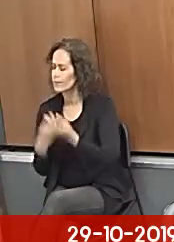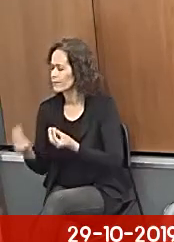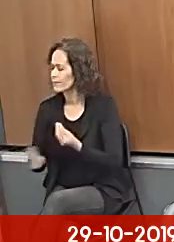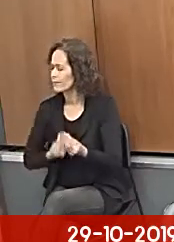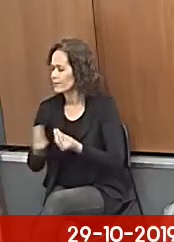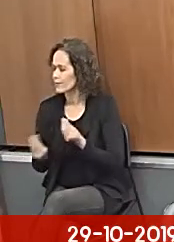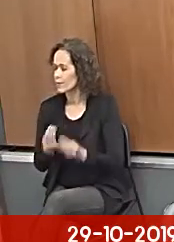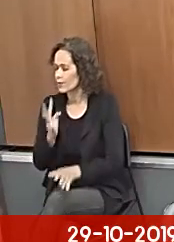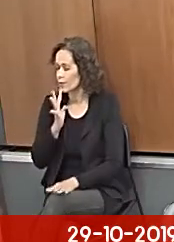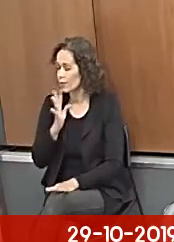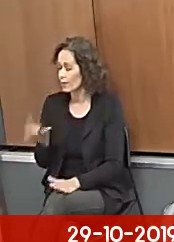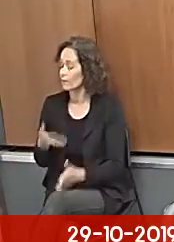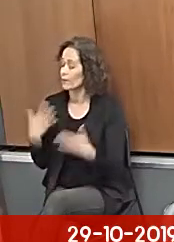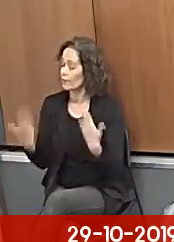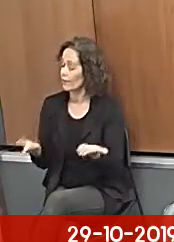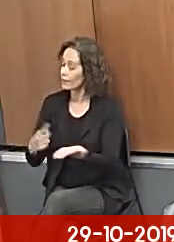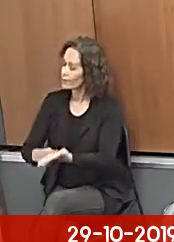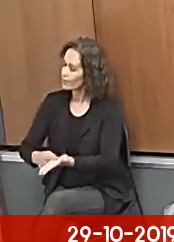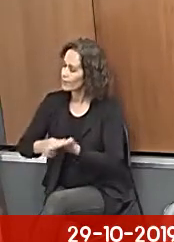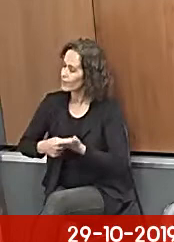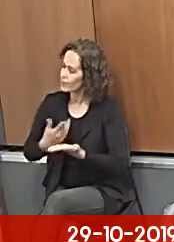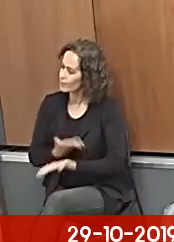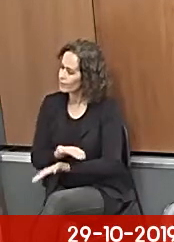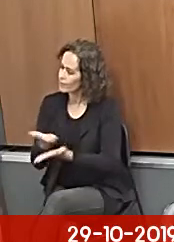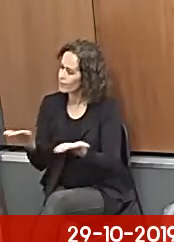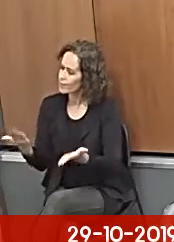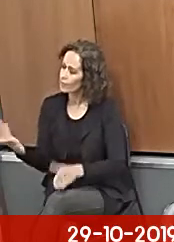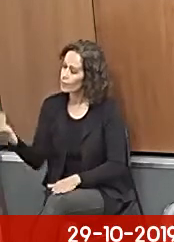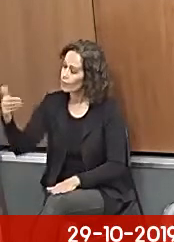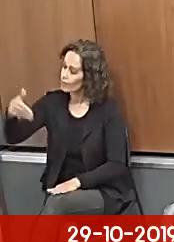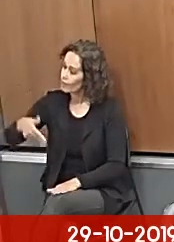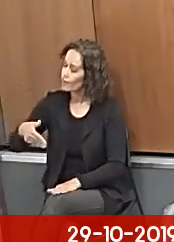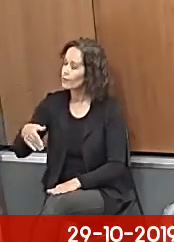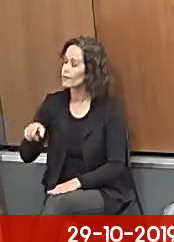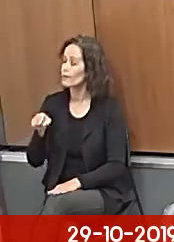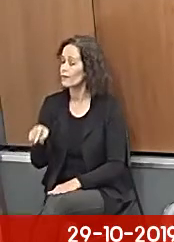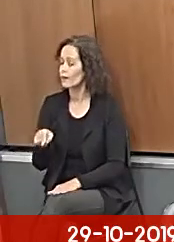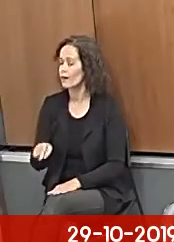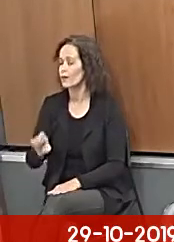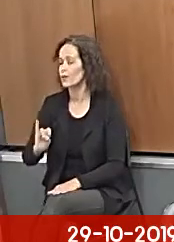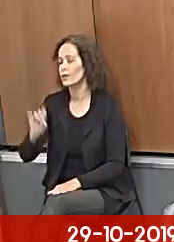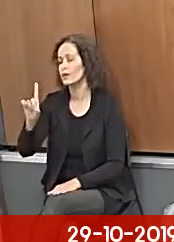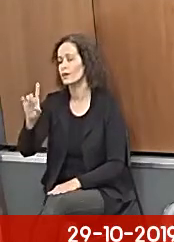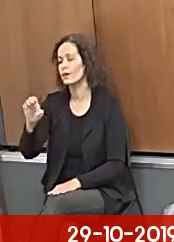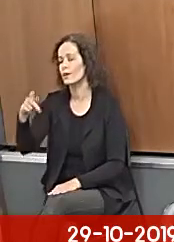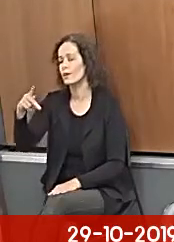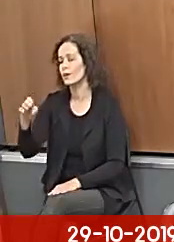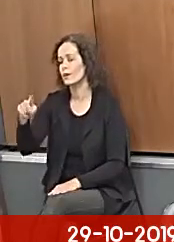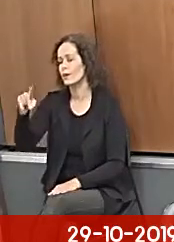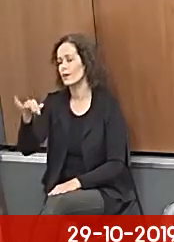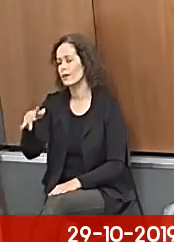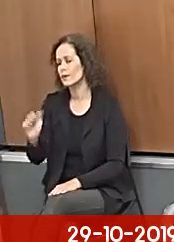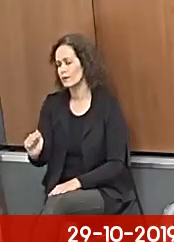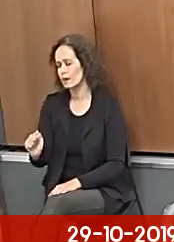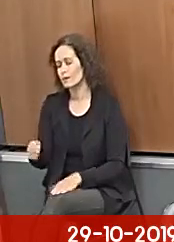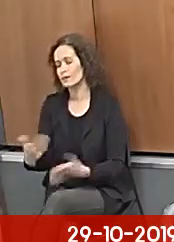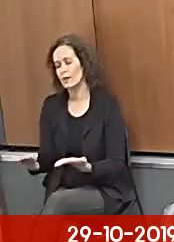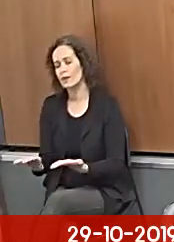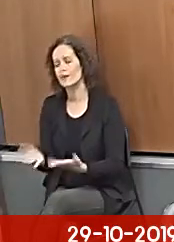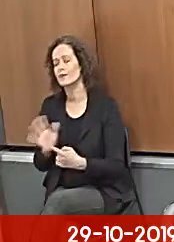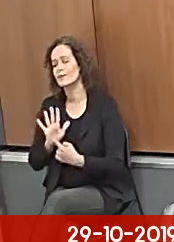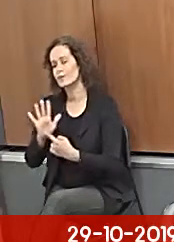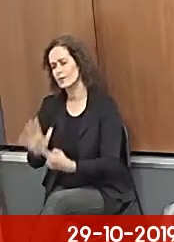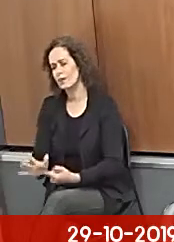de conhecer. Então, eu convido a vocês para irem à Independência para a gente poder colocar em prática isso